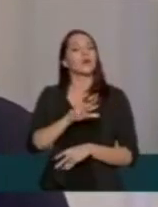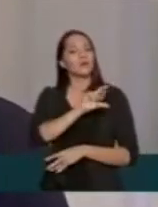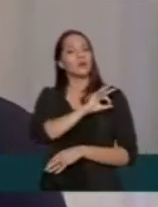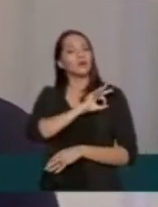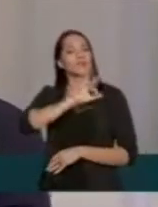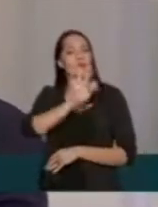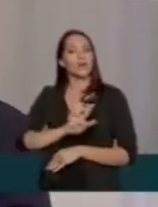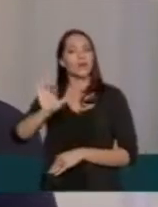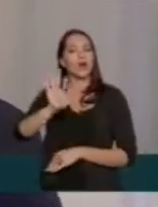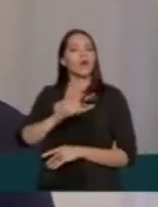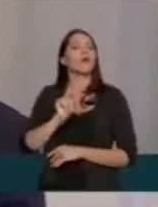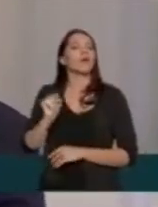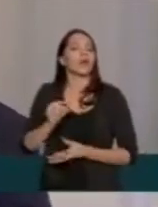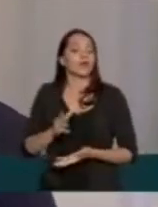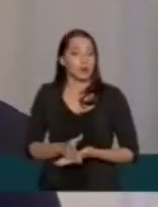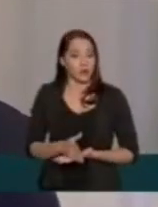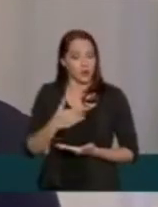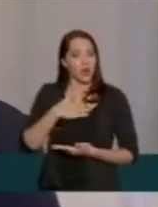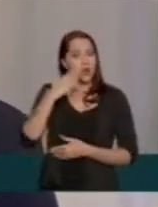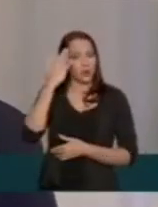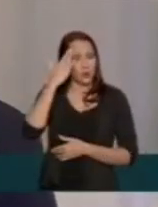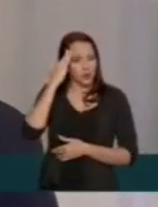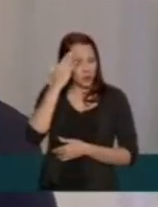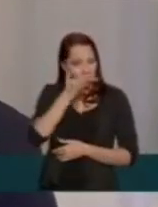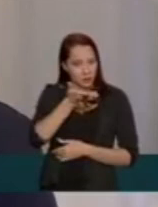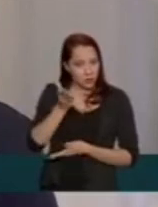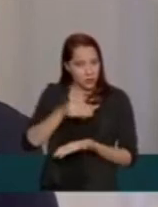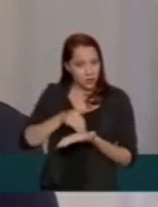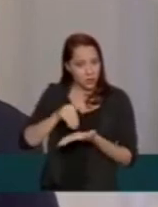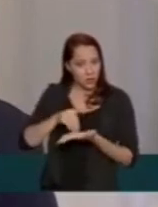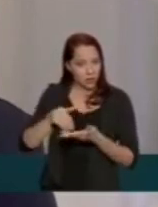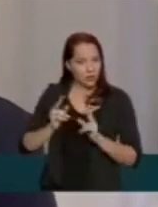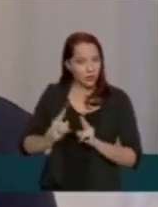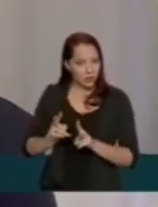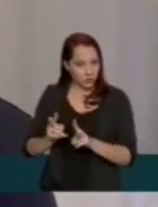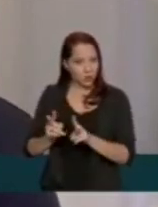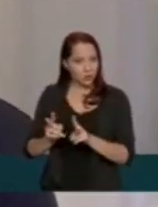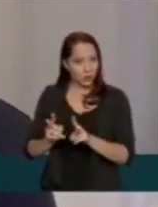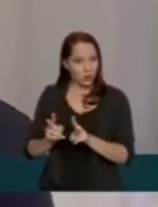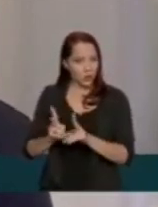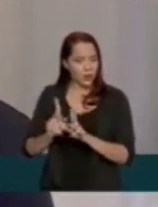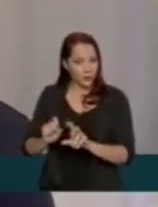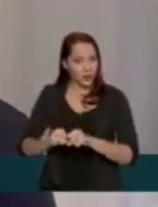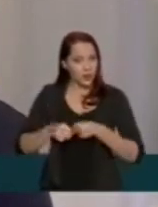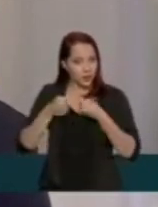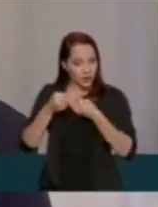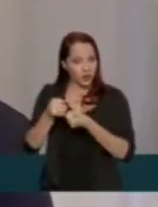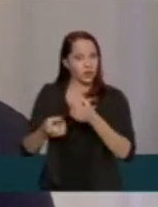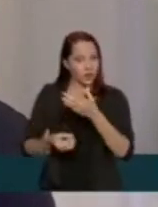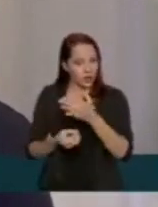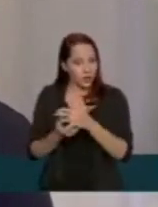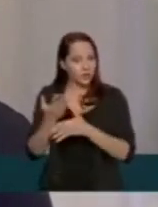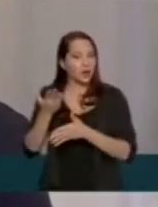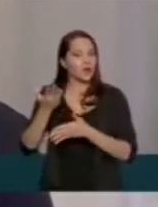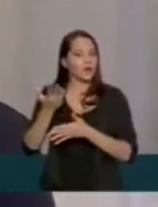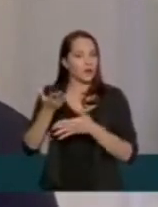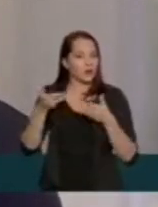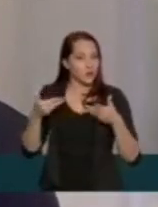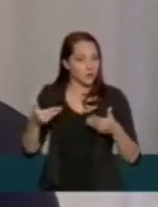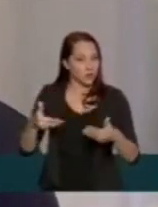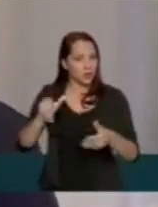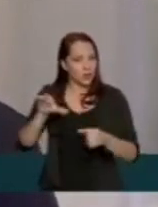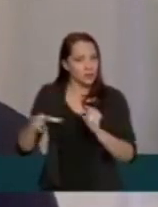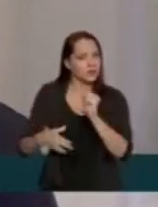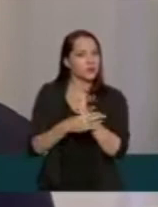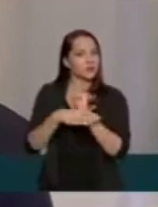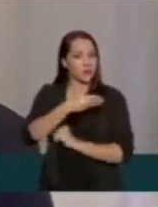Federal? Eu entendo que os secretários continuam defendendo a criação de um Ministério de